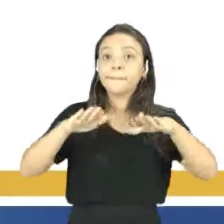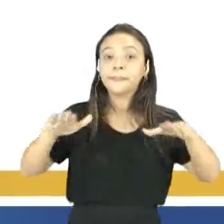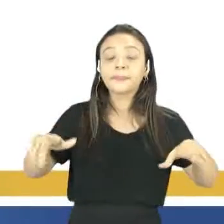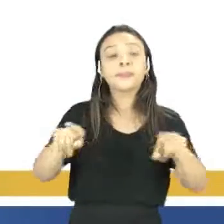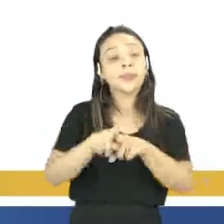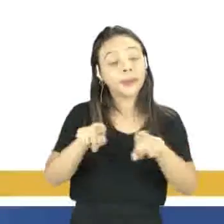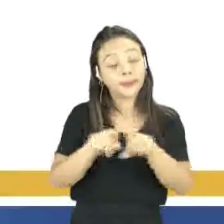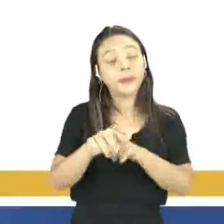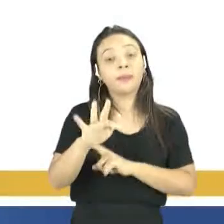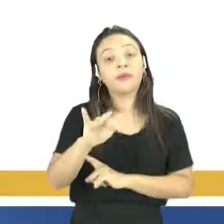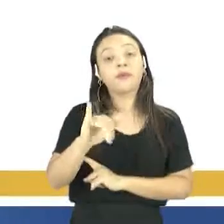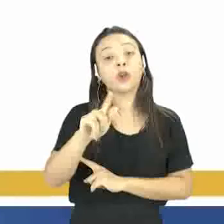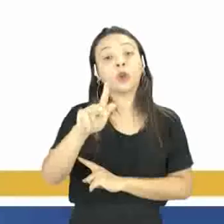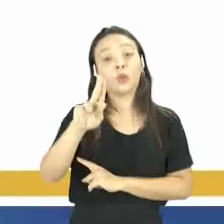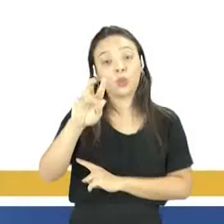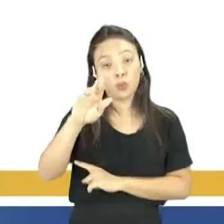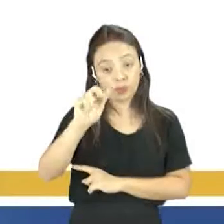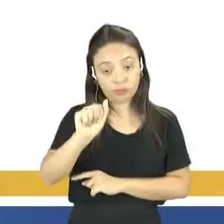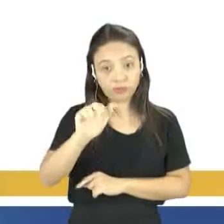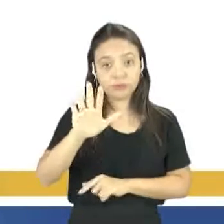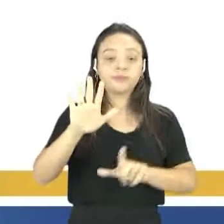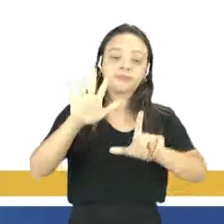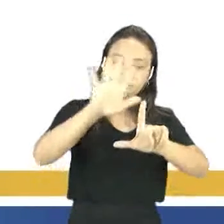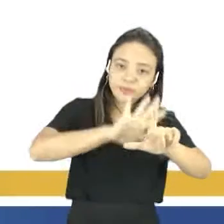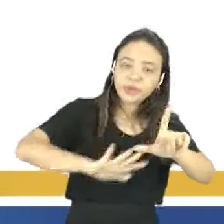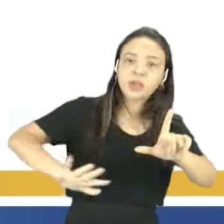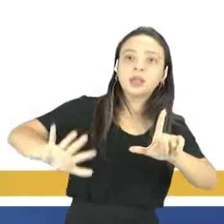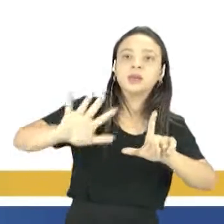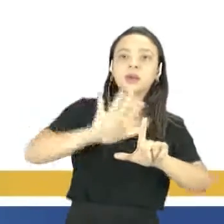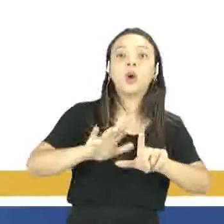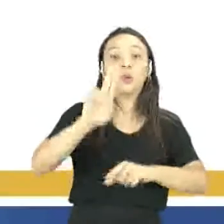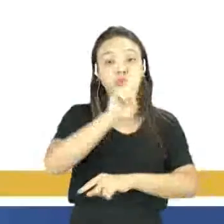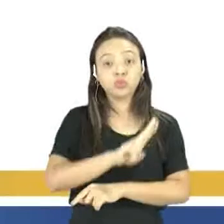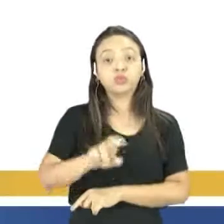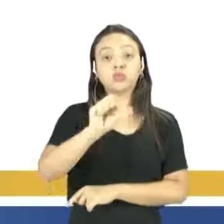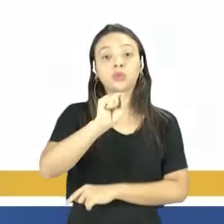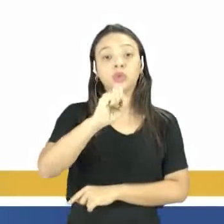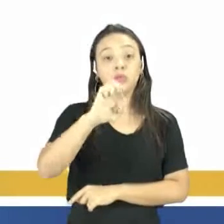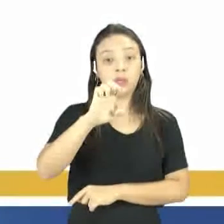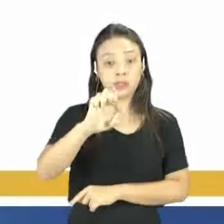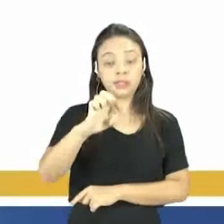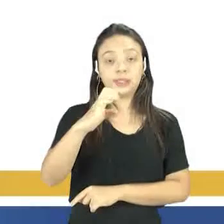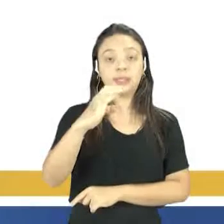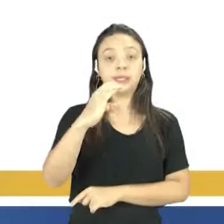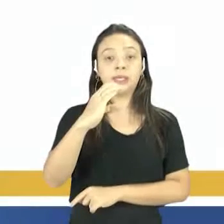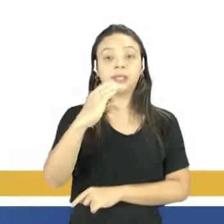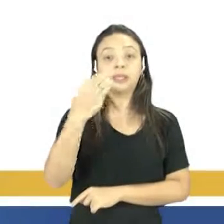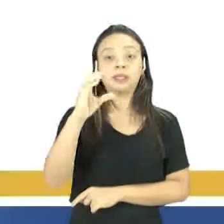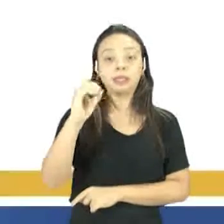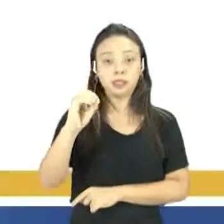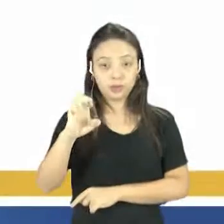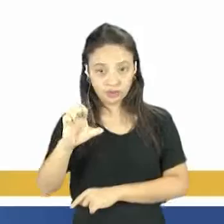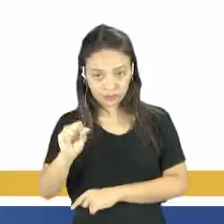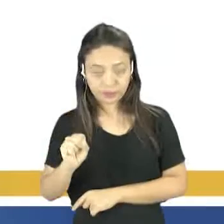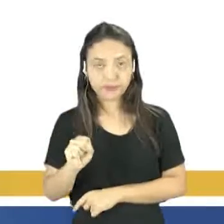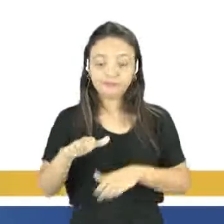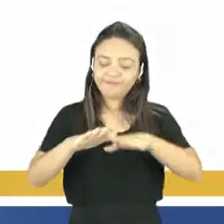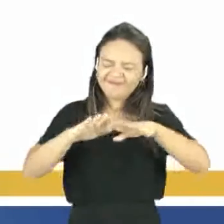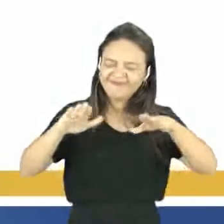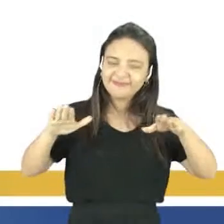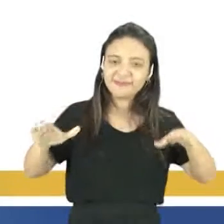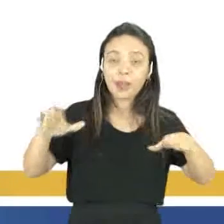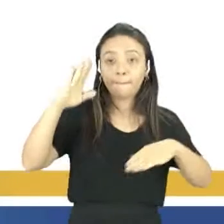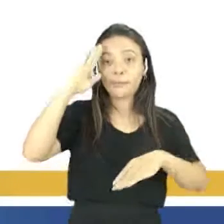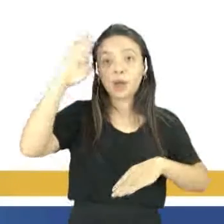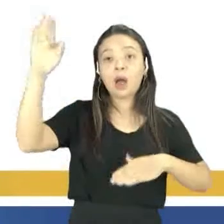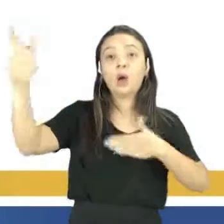figuras espaciais mediante a aplicação de secções planas, ok? Isso é a